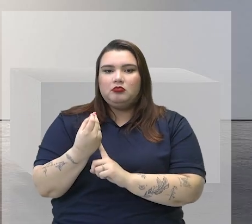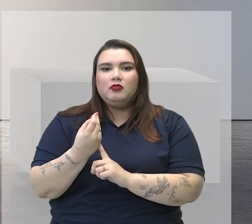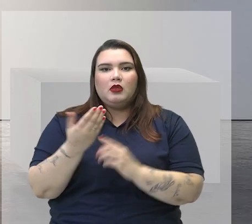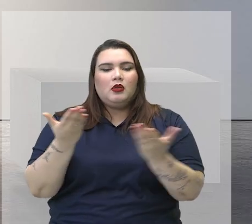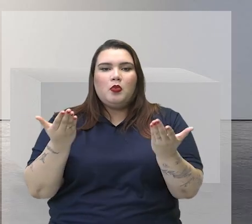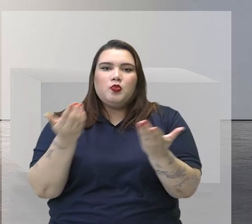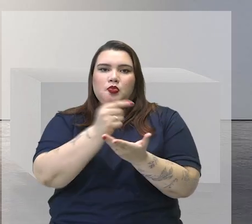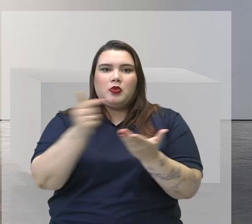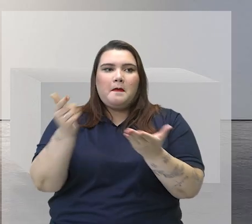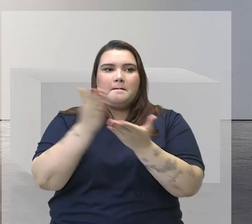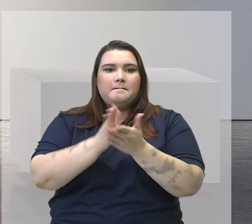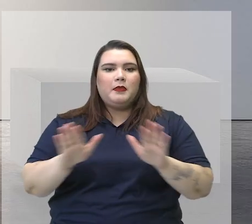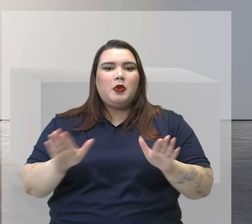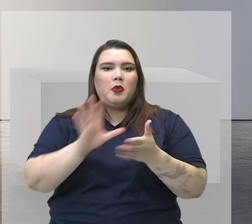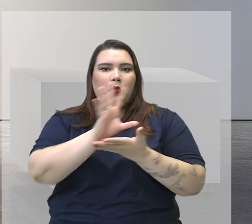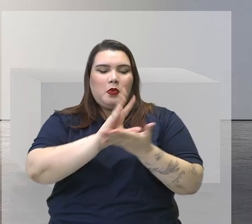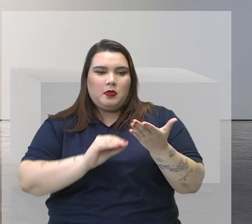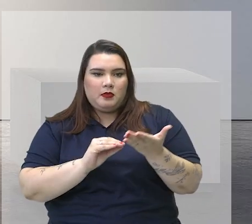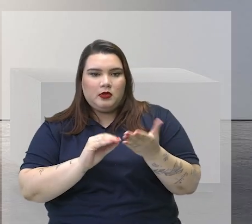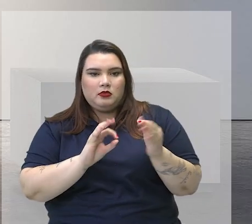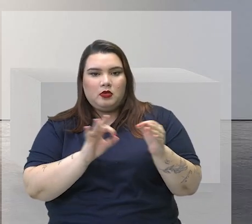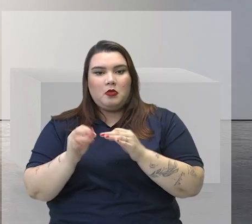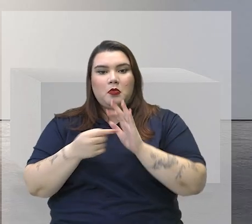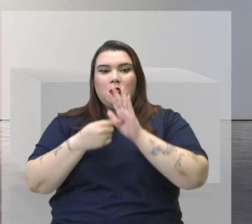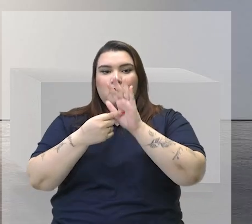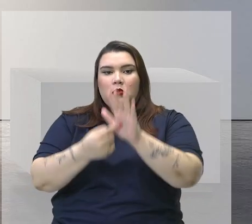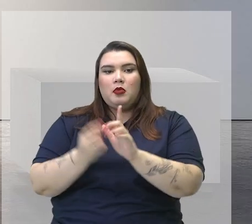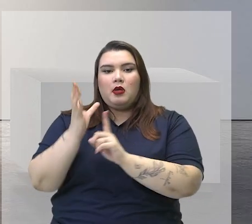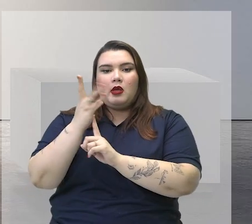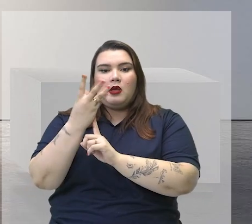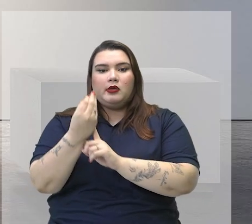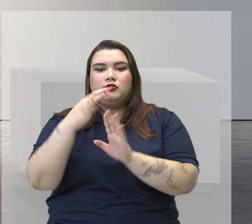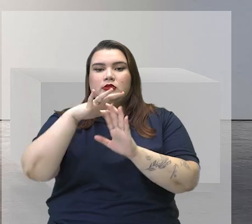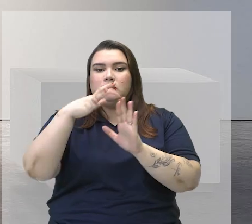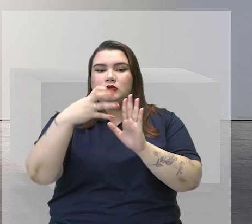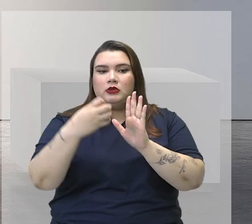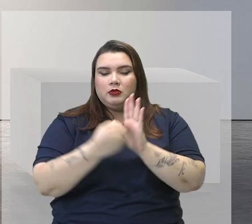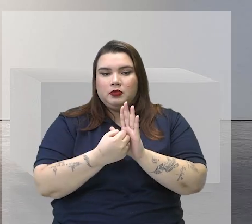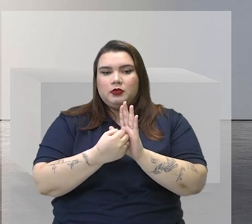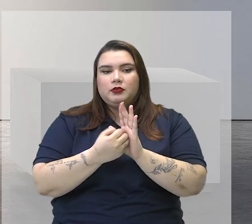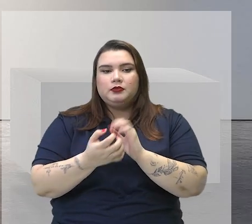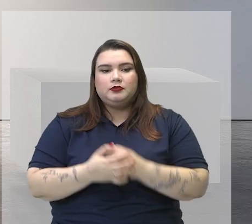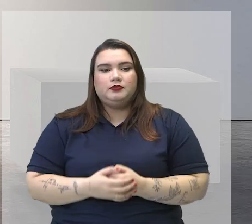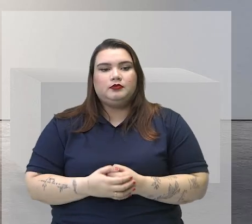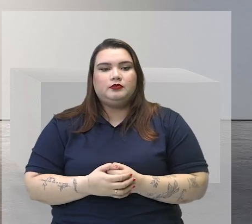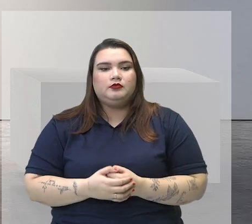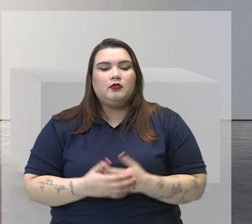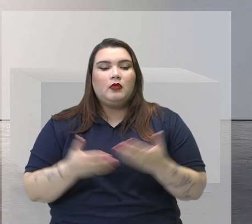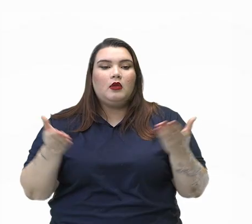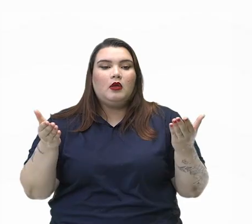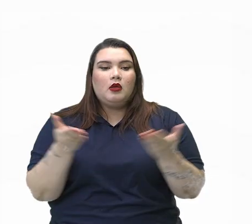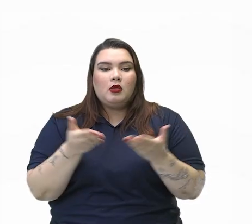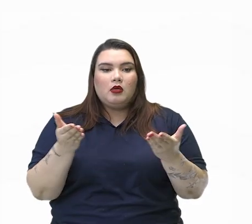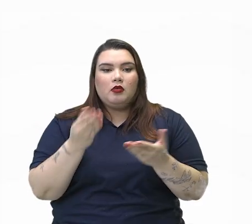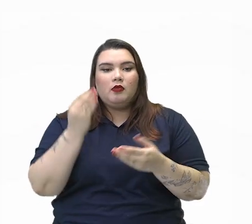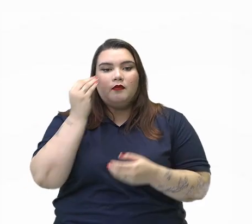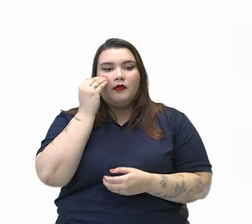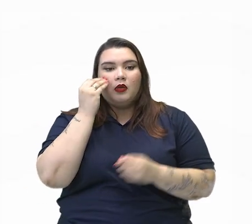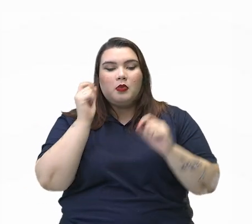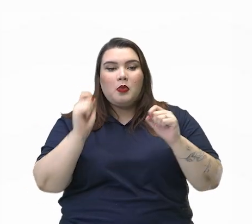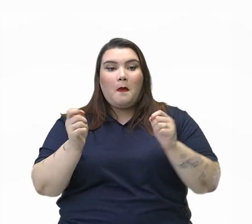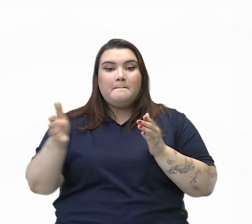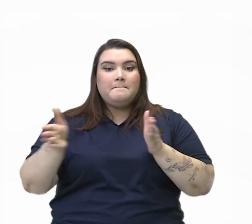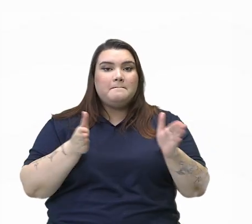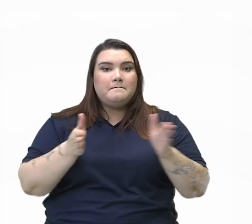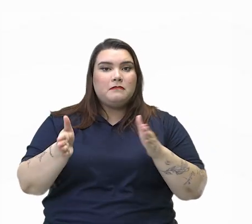retratava a realidade, e sim eram obras simbólicas, como vocês podem ver. E vamos agora na